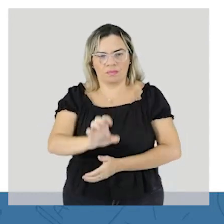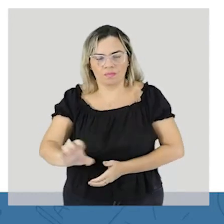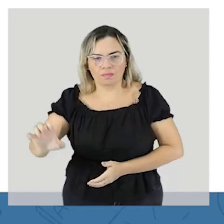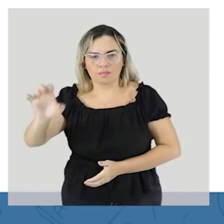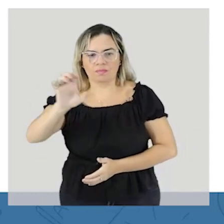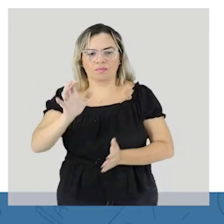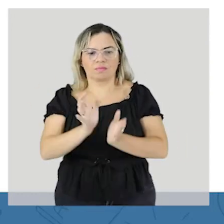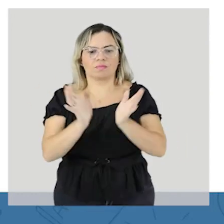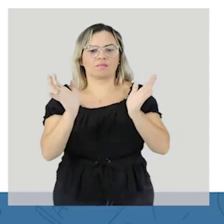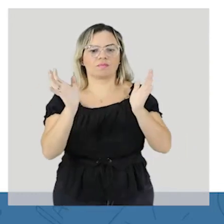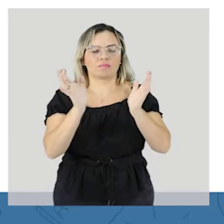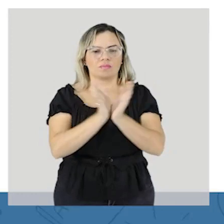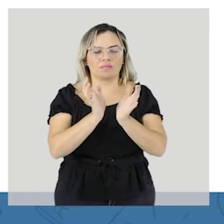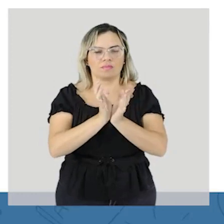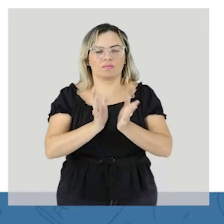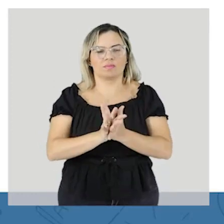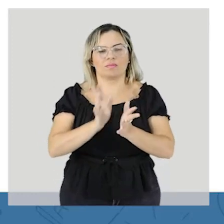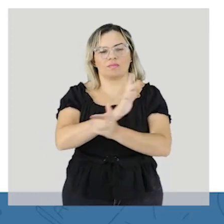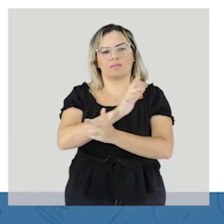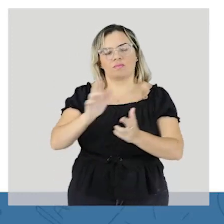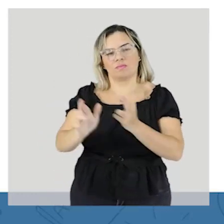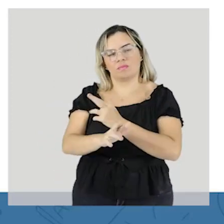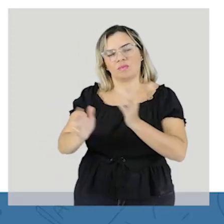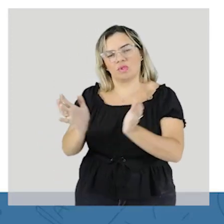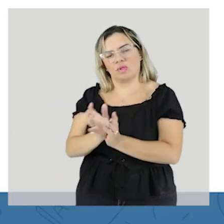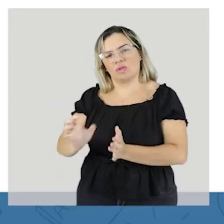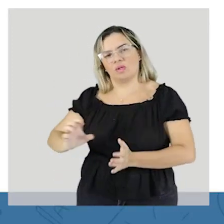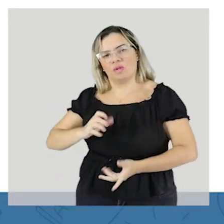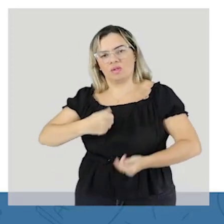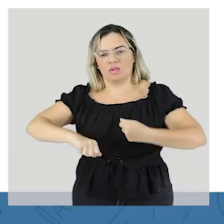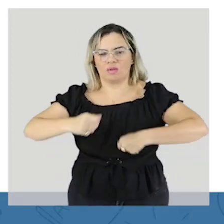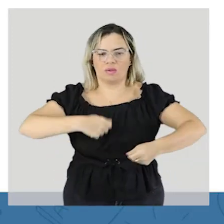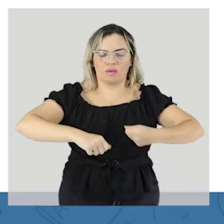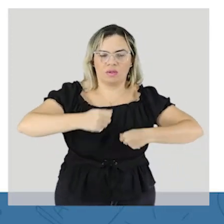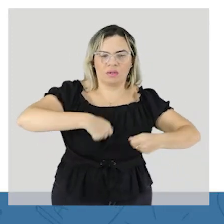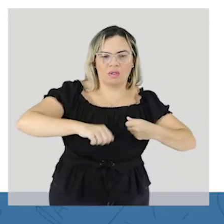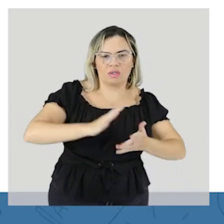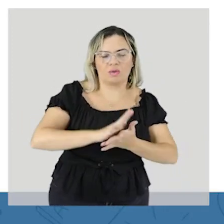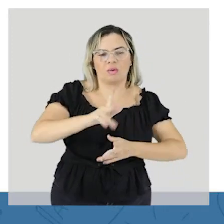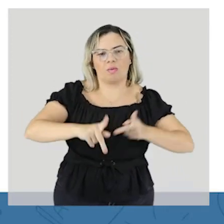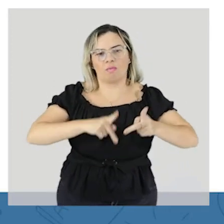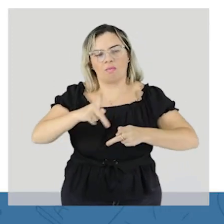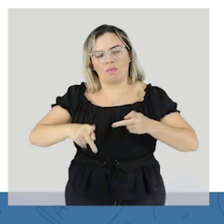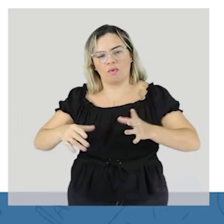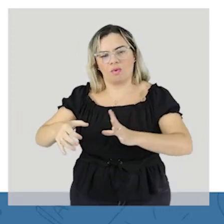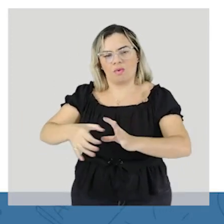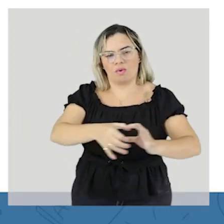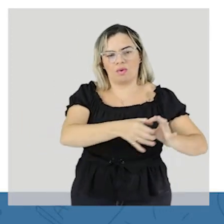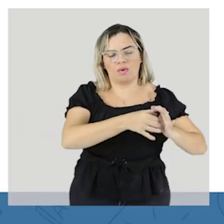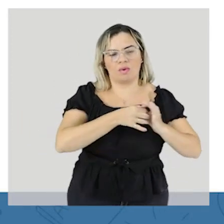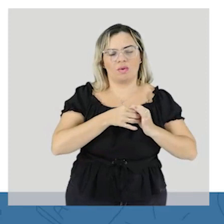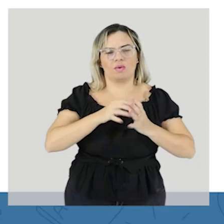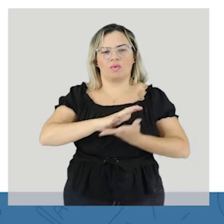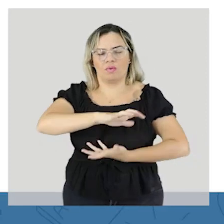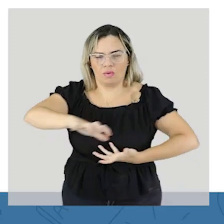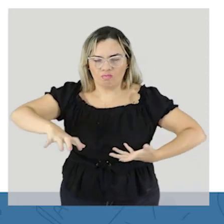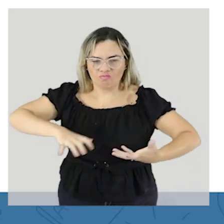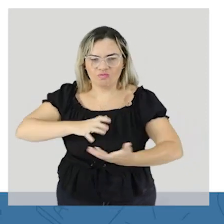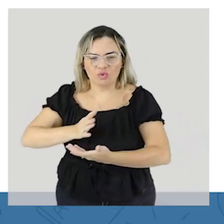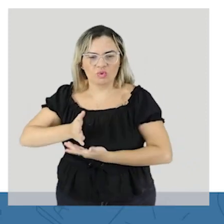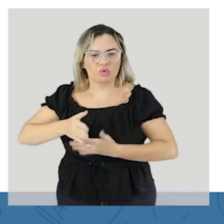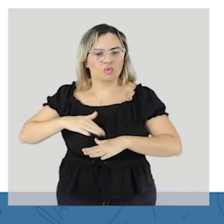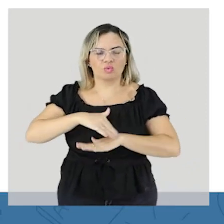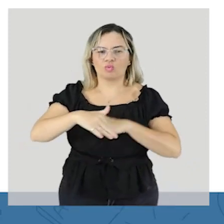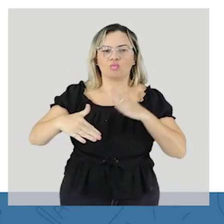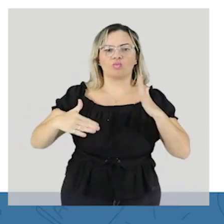vocês, setores que envolvem as elites econômicas, setores populares que vão se envolver, são grupos regionais